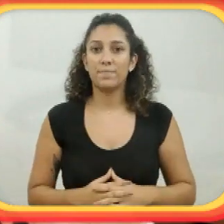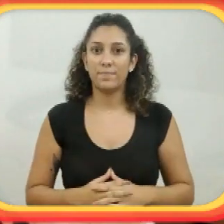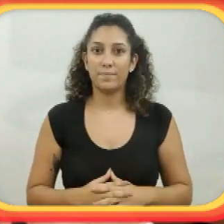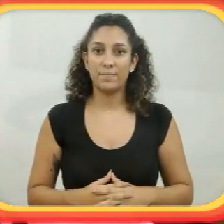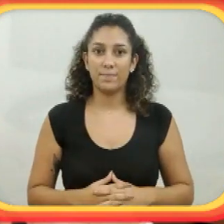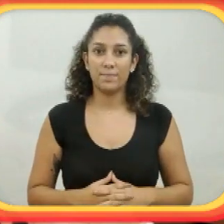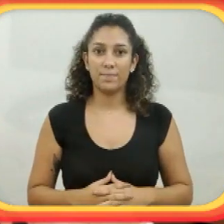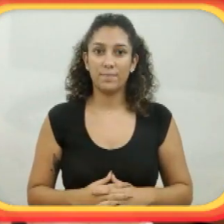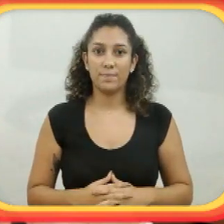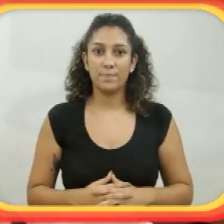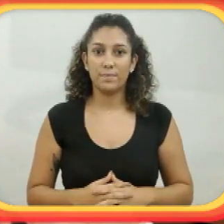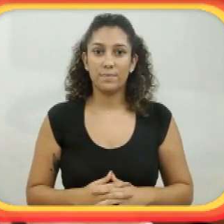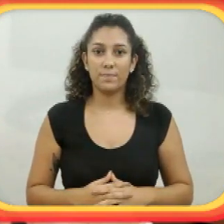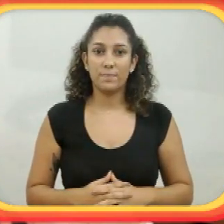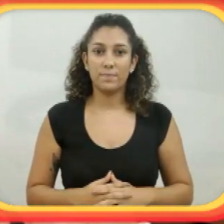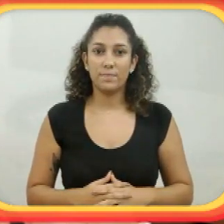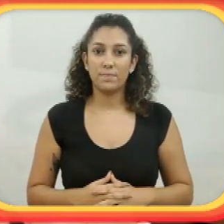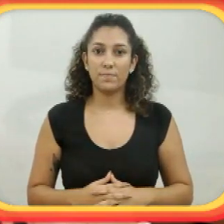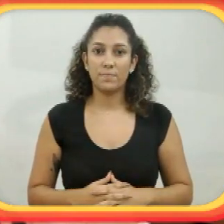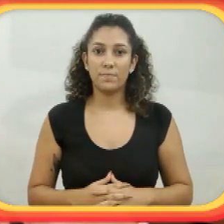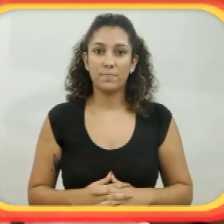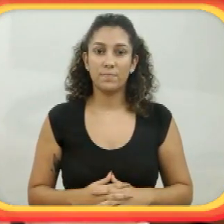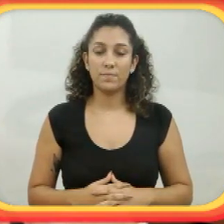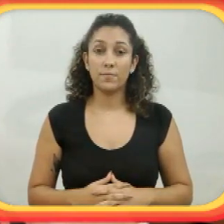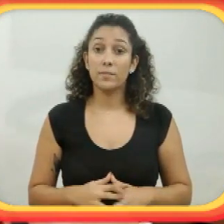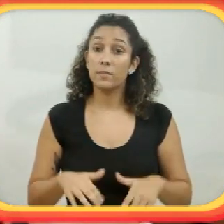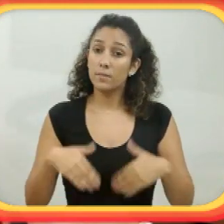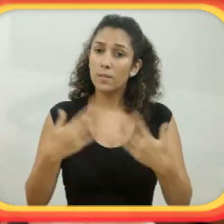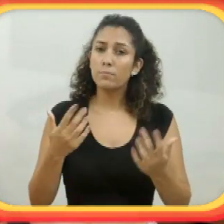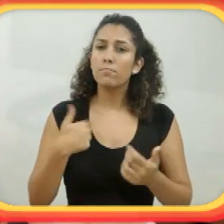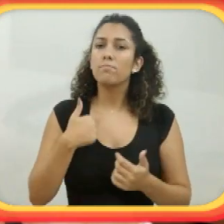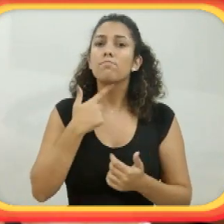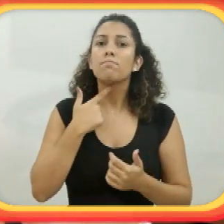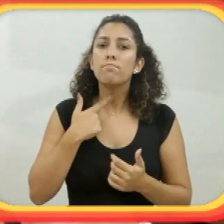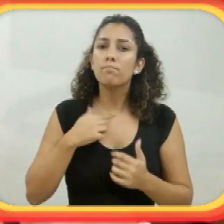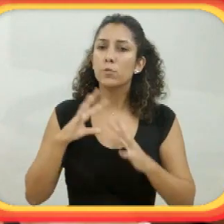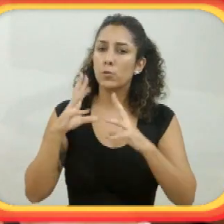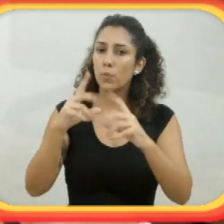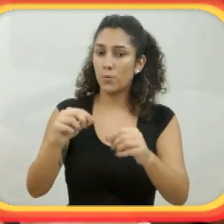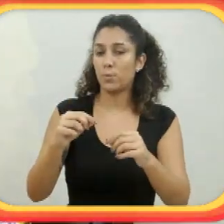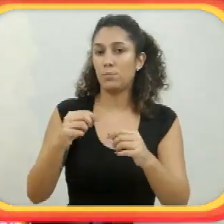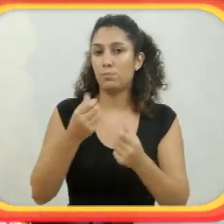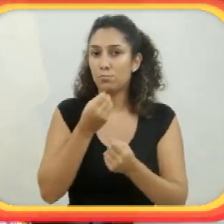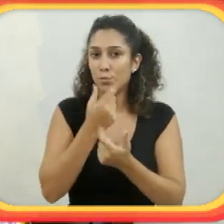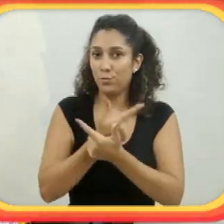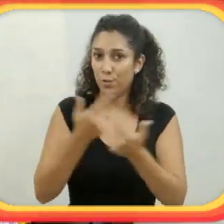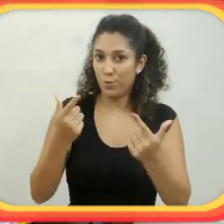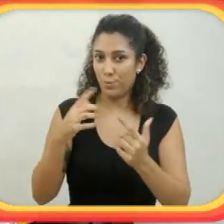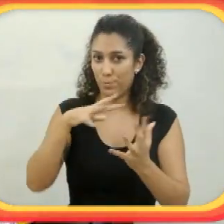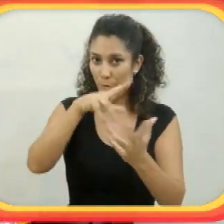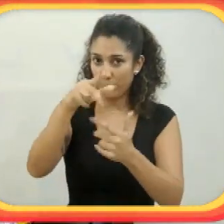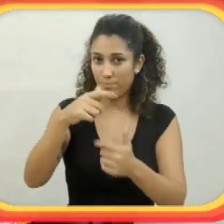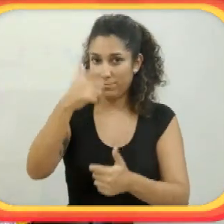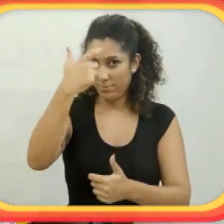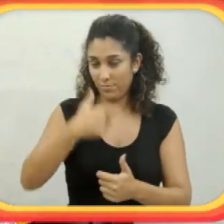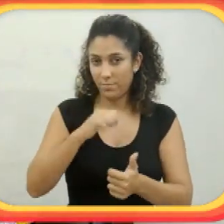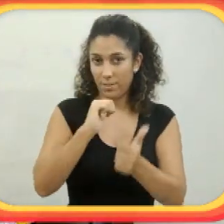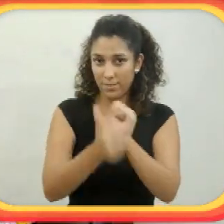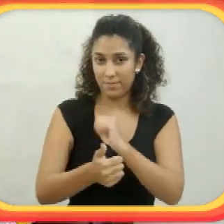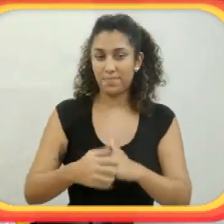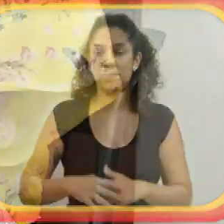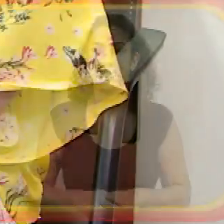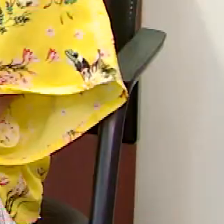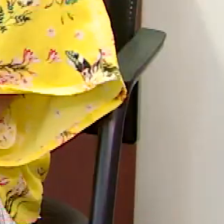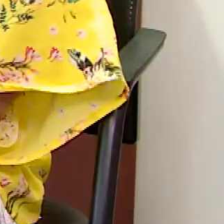outros países, para outras pessoas que possam vir a praticar o esporte paralímpico. Então eu desejo toda a sorte do